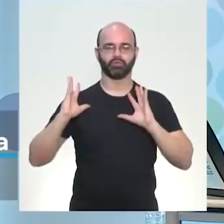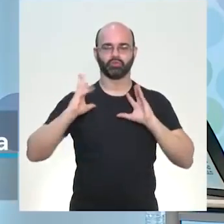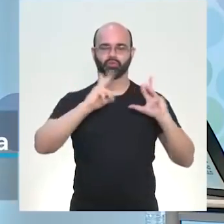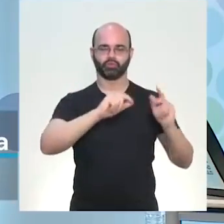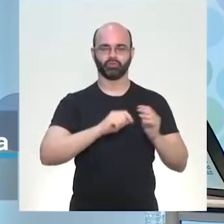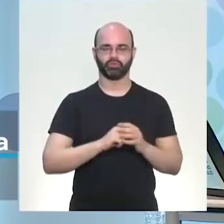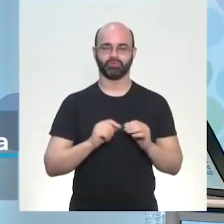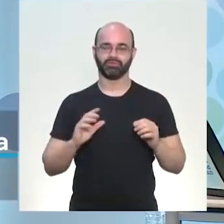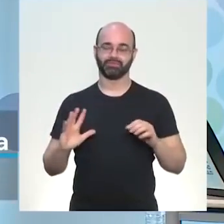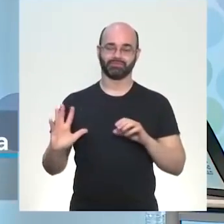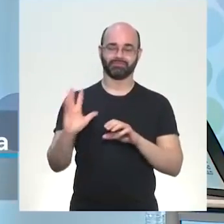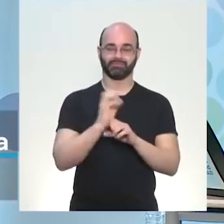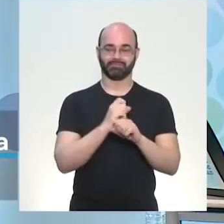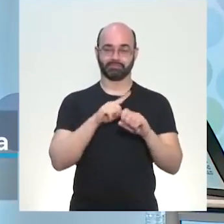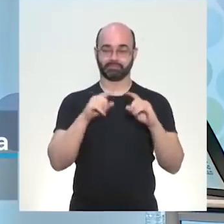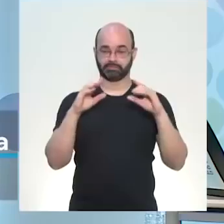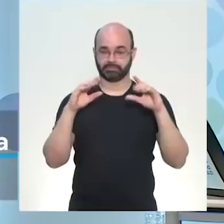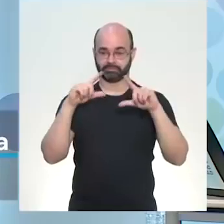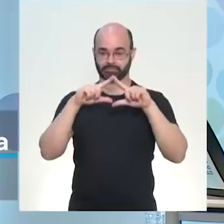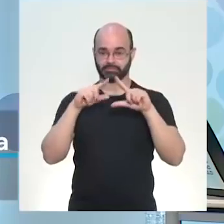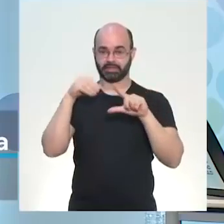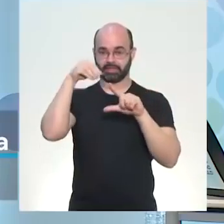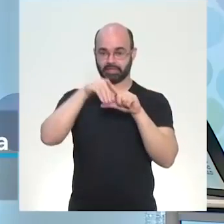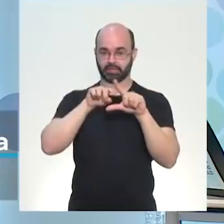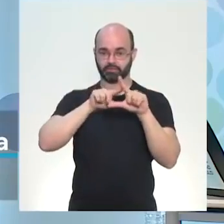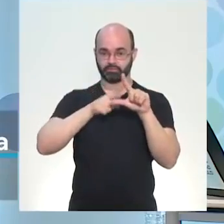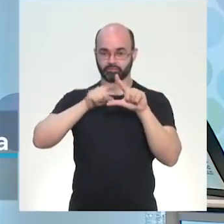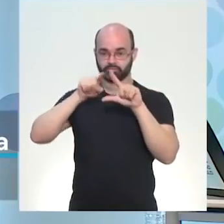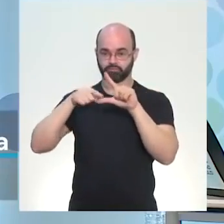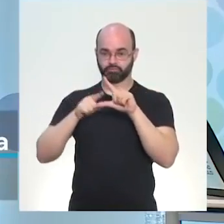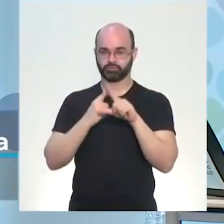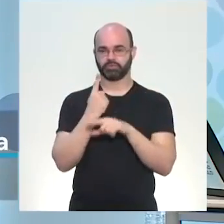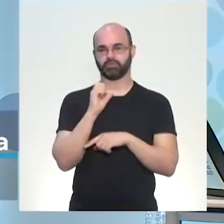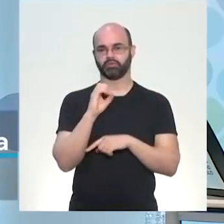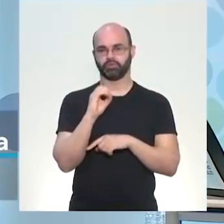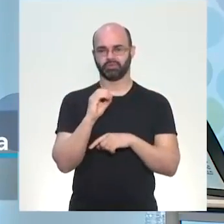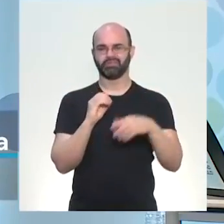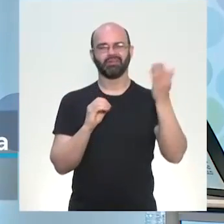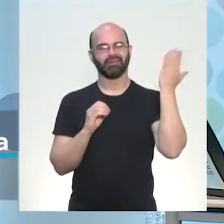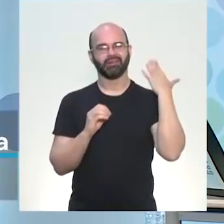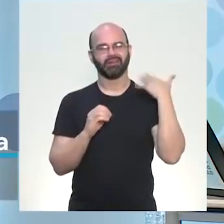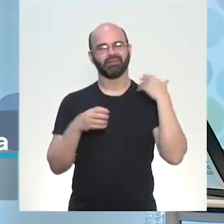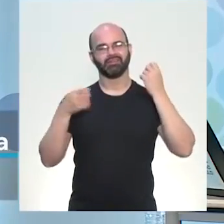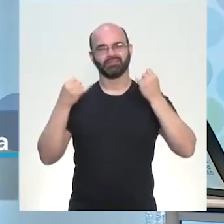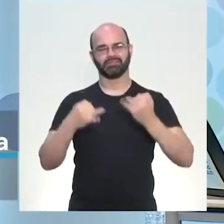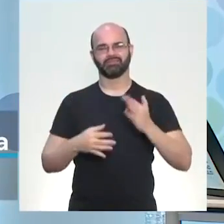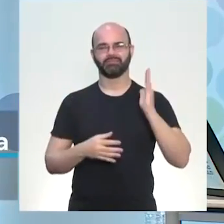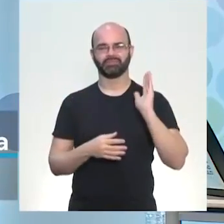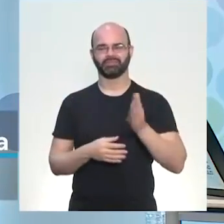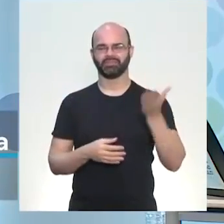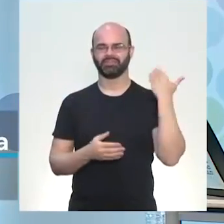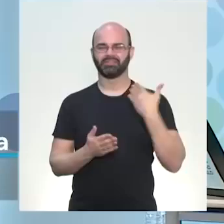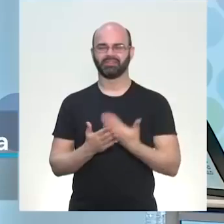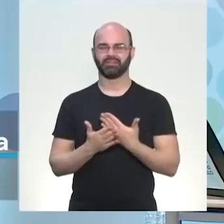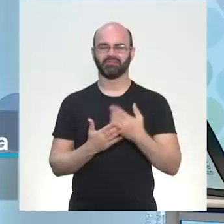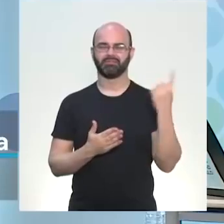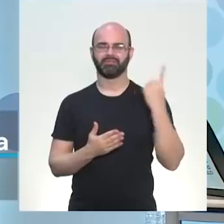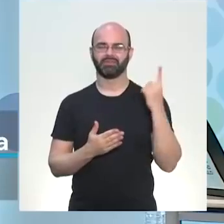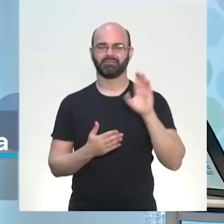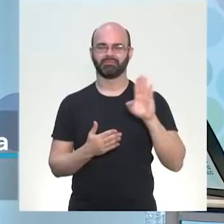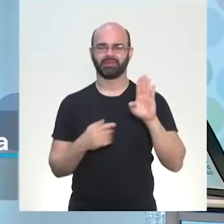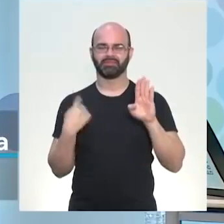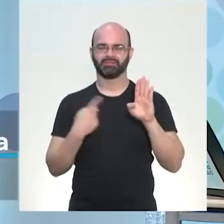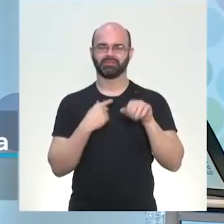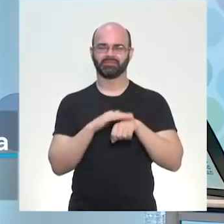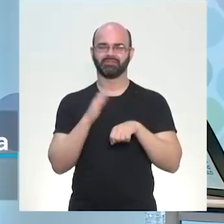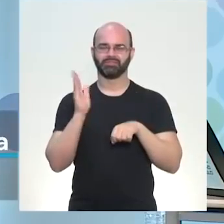Então a soma dos ângulos internos 180. Inclusive a gente já comentou um pouco sobre isso em aulas aí do primeiro bimestre, tá? Vocês darem